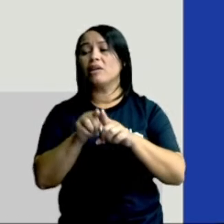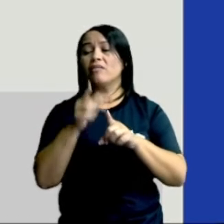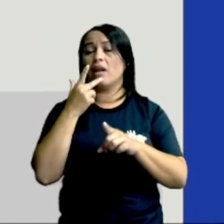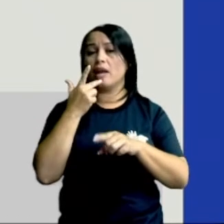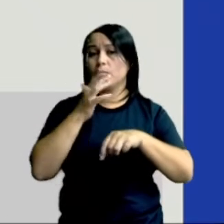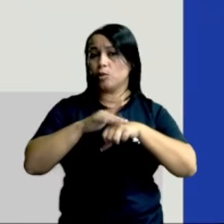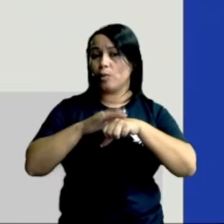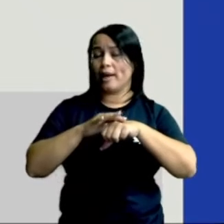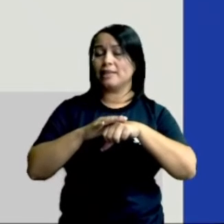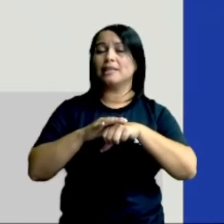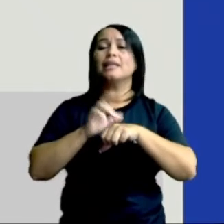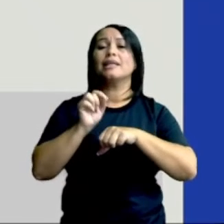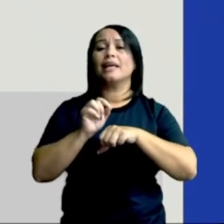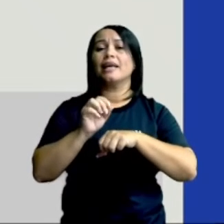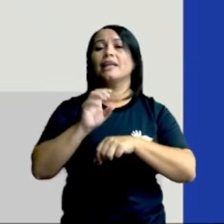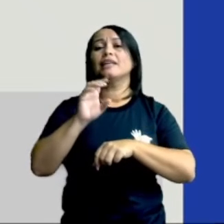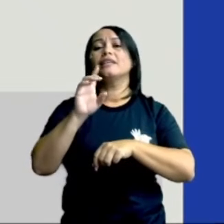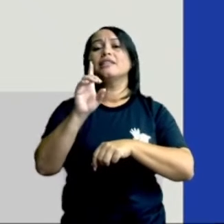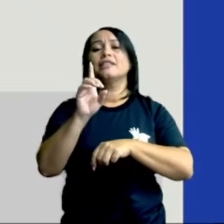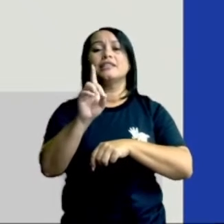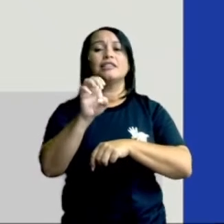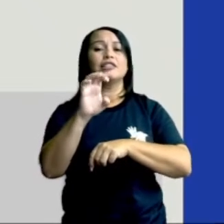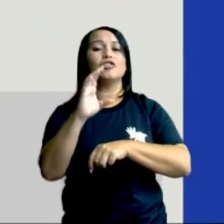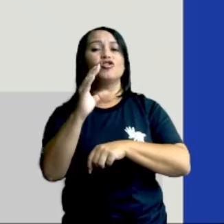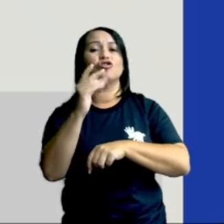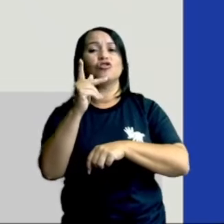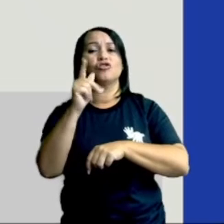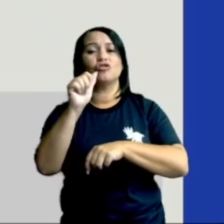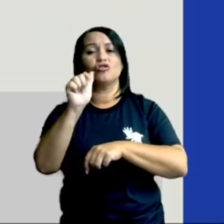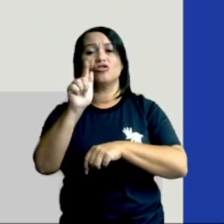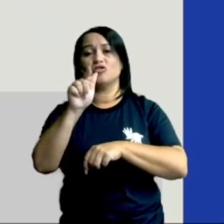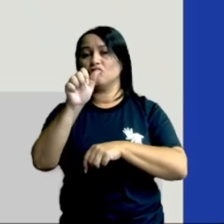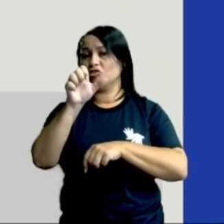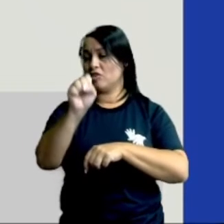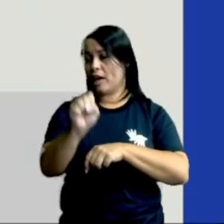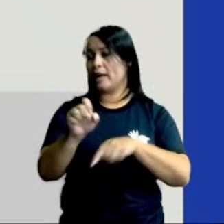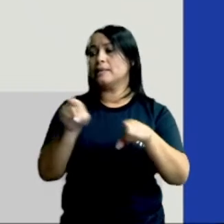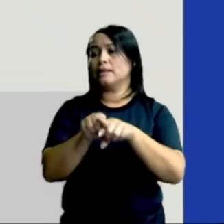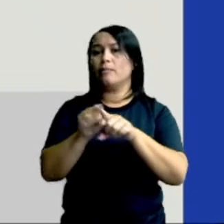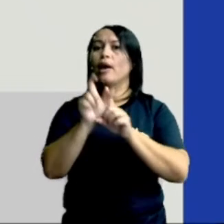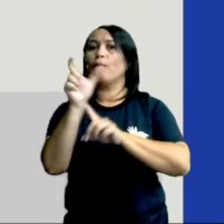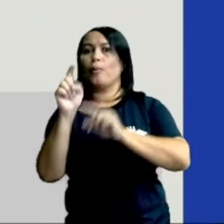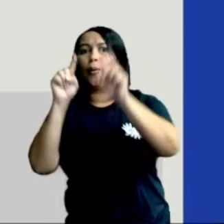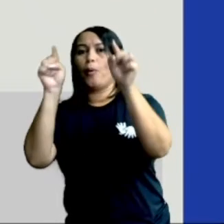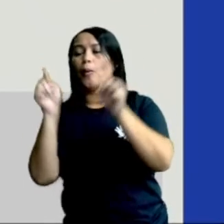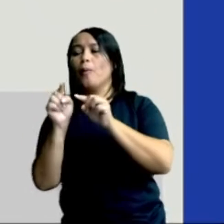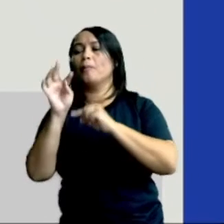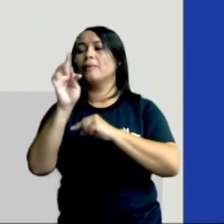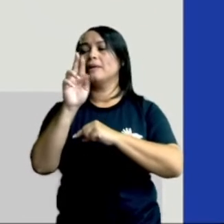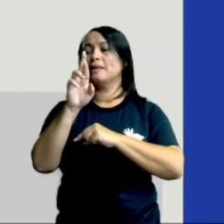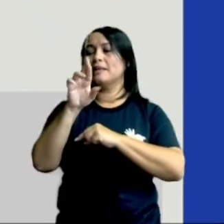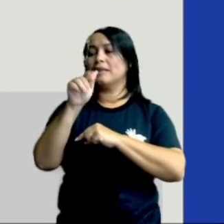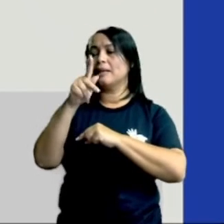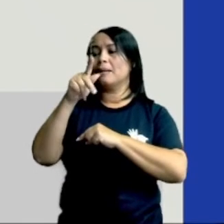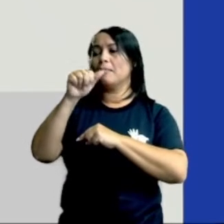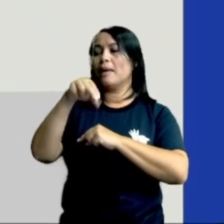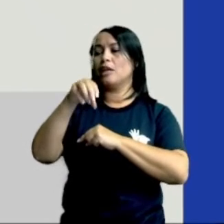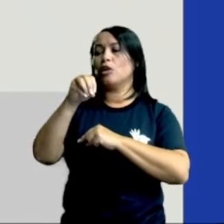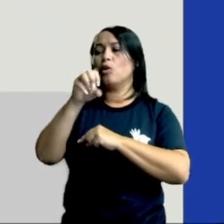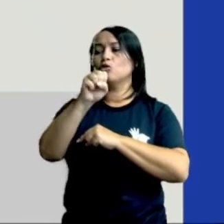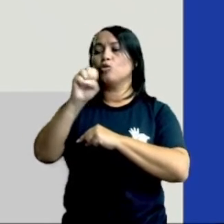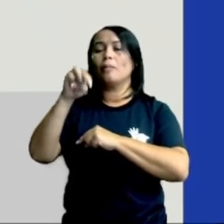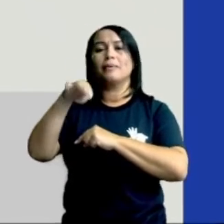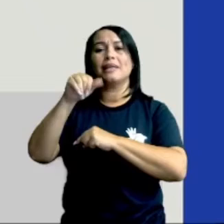é sobre a doença de Chagas. A doença de Chagas, também chamada de trypanosomíase, é causada